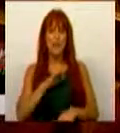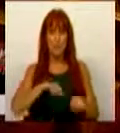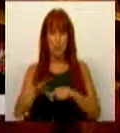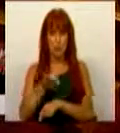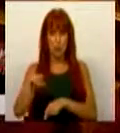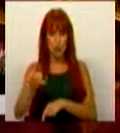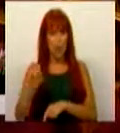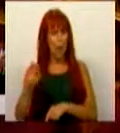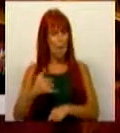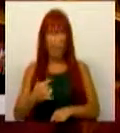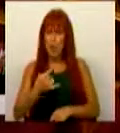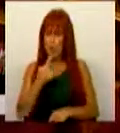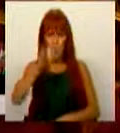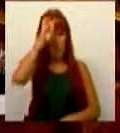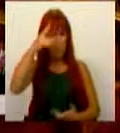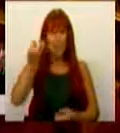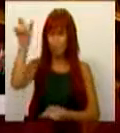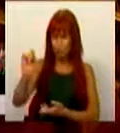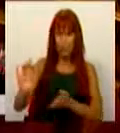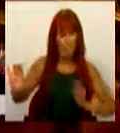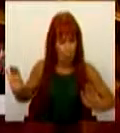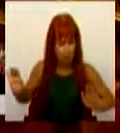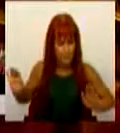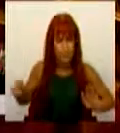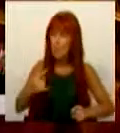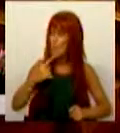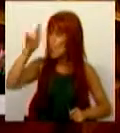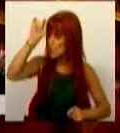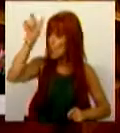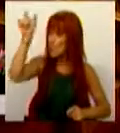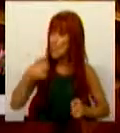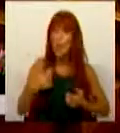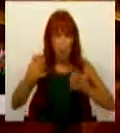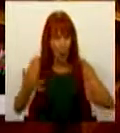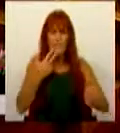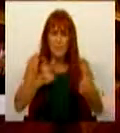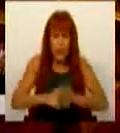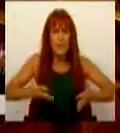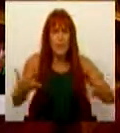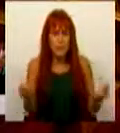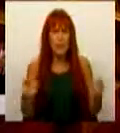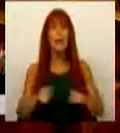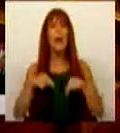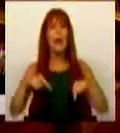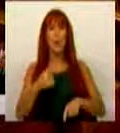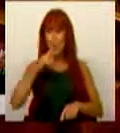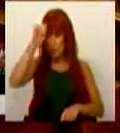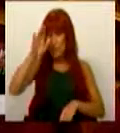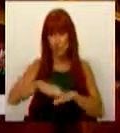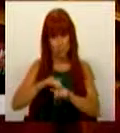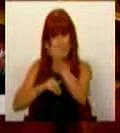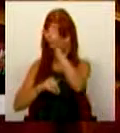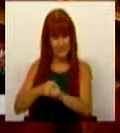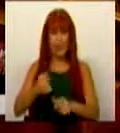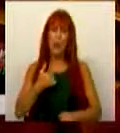João Almeida, eu tenho muito respeito por si. Eu tenho muito respeito por si, verdade? E é por ter, de facto, muito respeito por si que